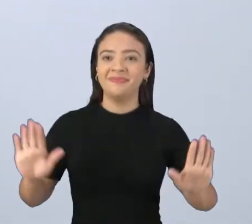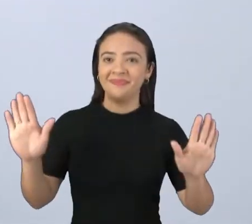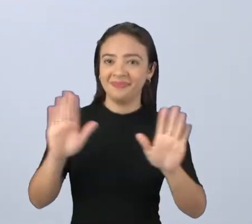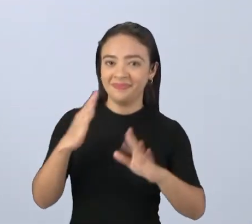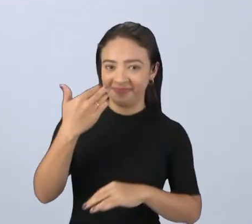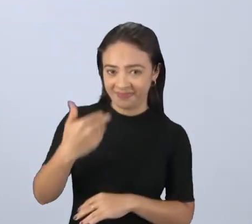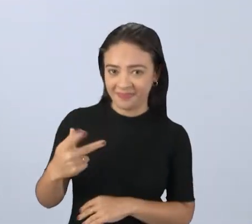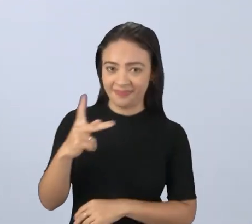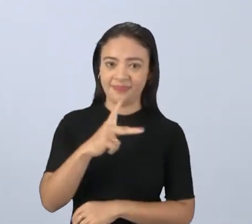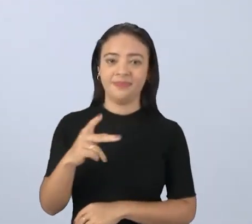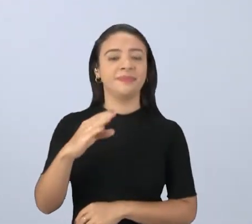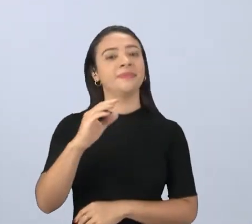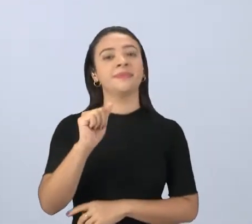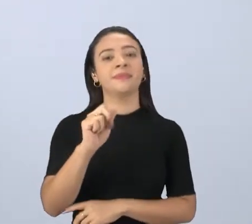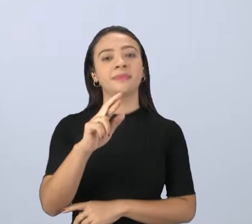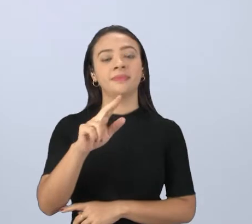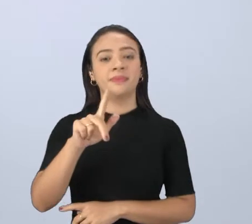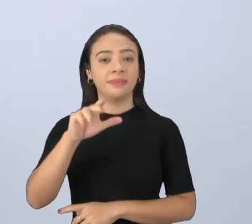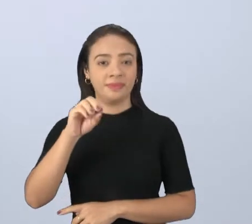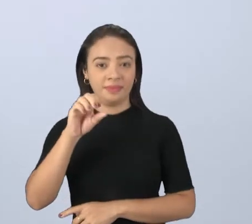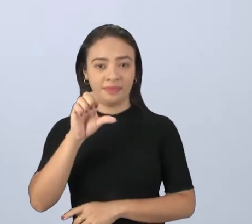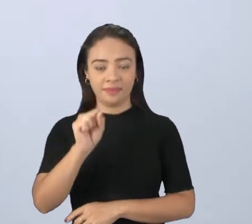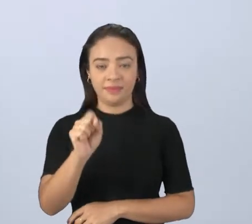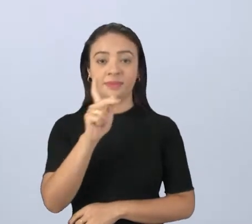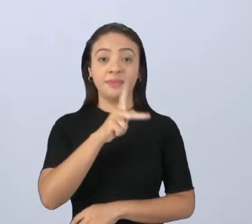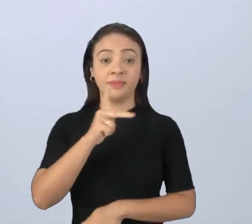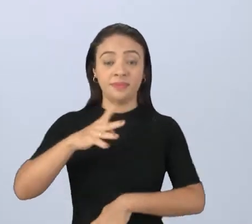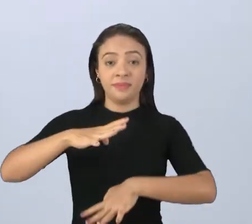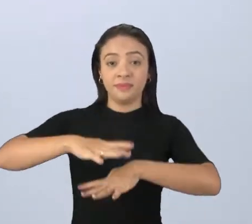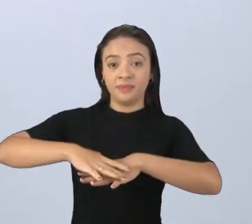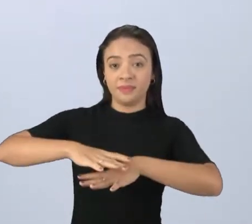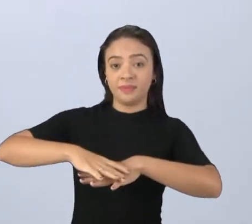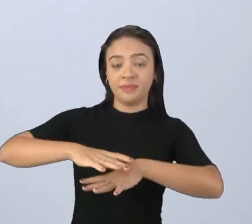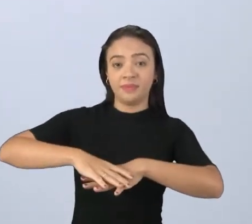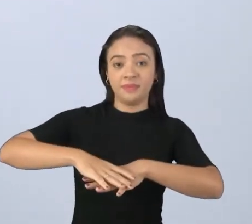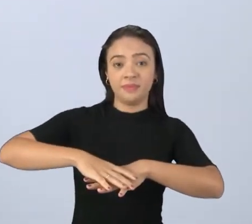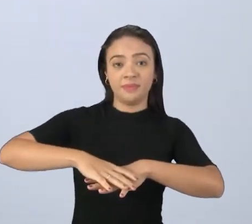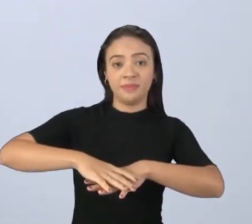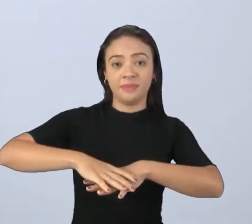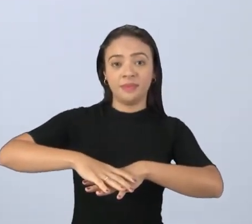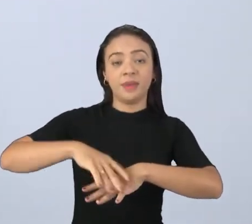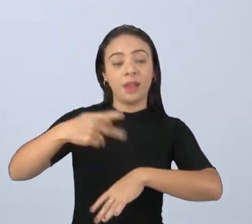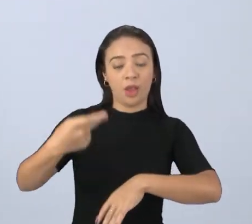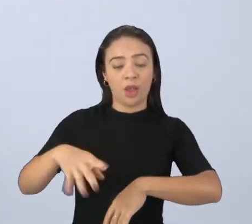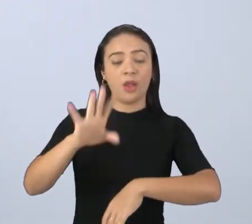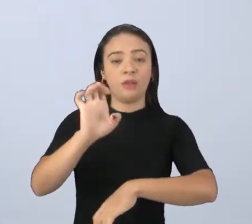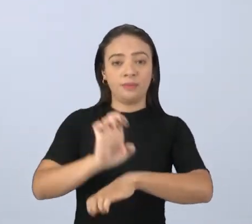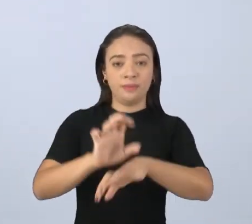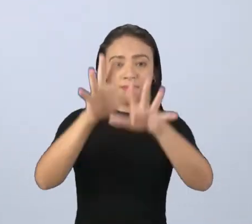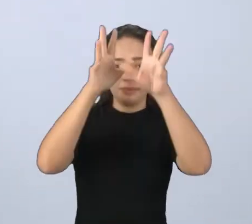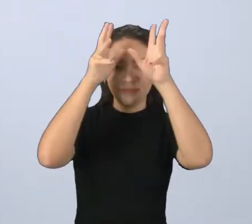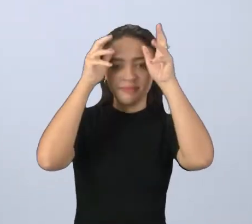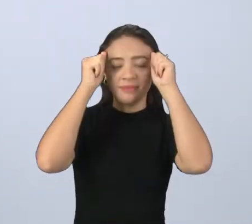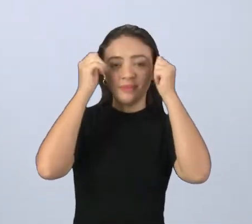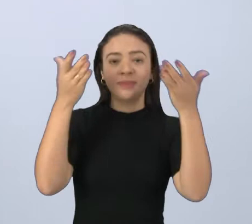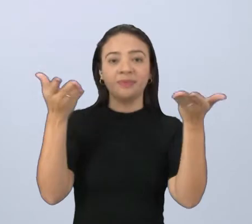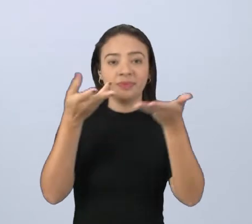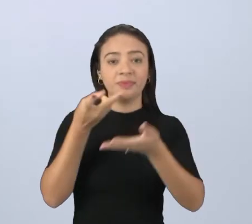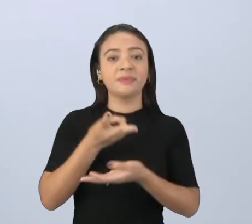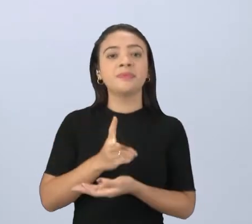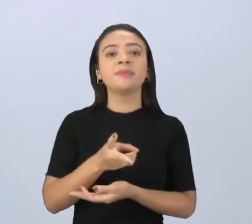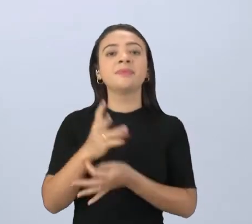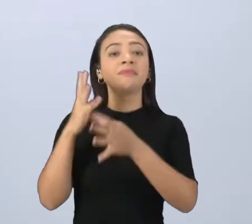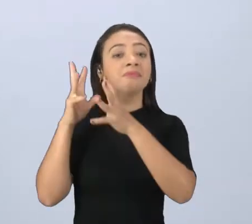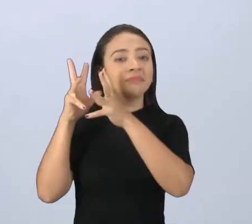Olá, eu sou o professor Carlos Ferreira de Almeida, professor de matemática da Rede Estadual de Ensino. E hoje nós vamos continuar com as